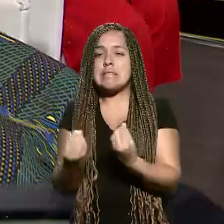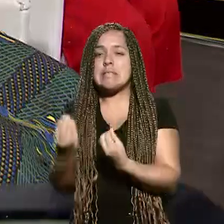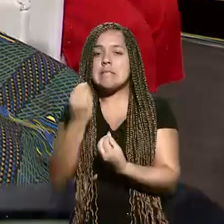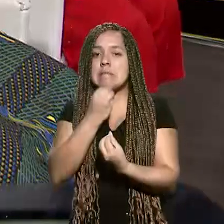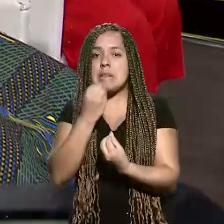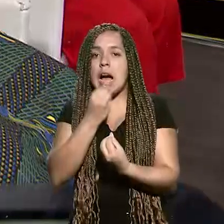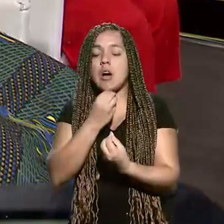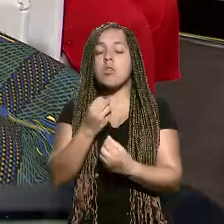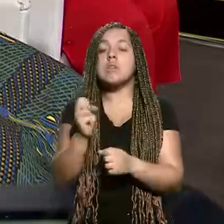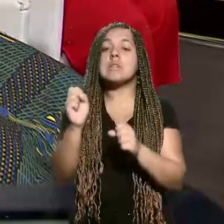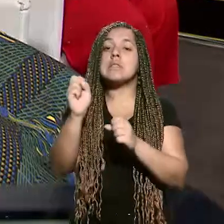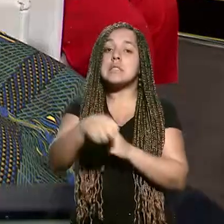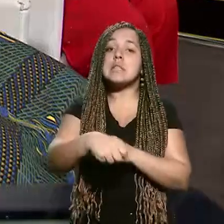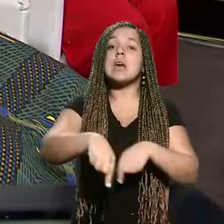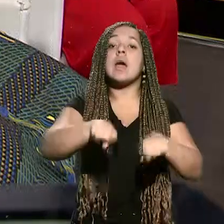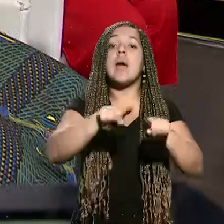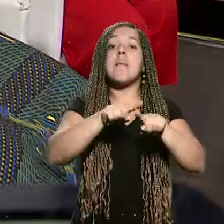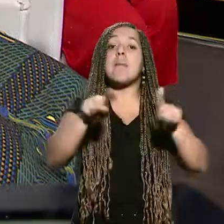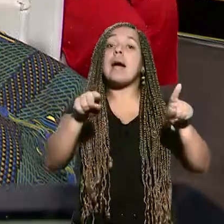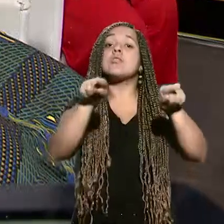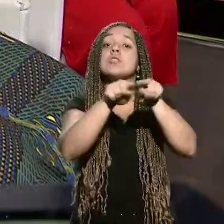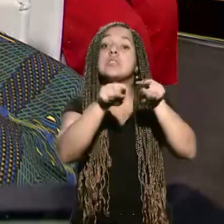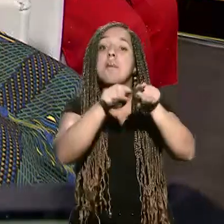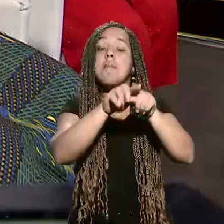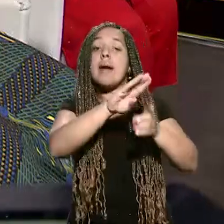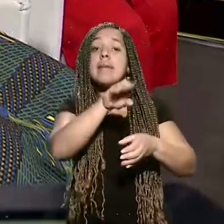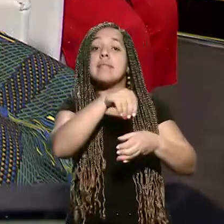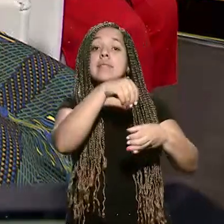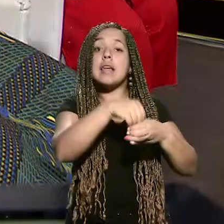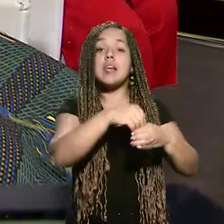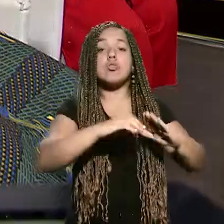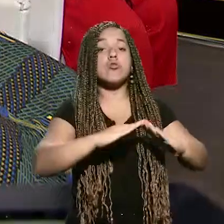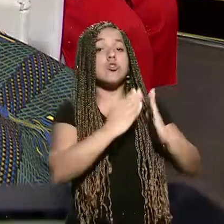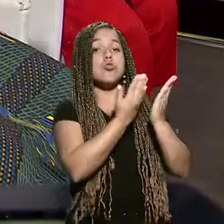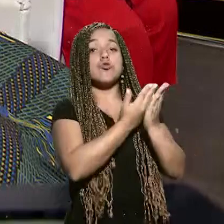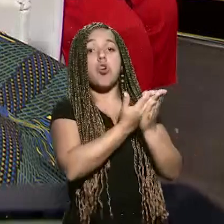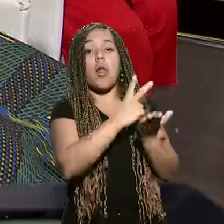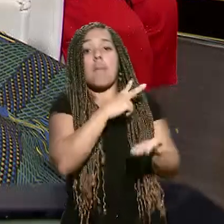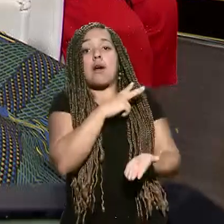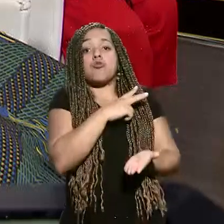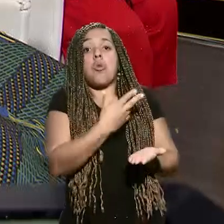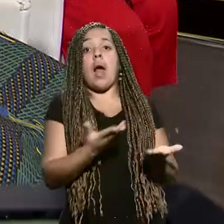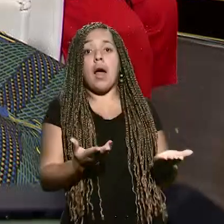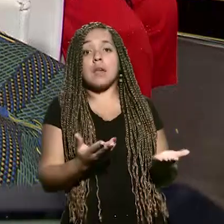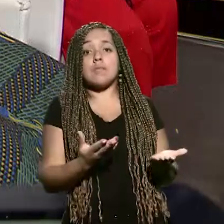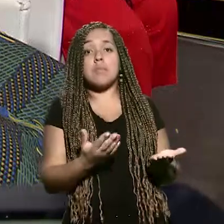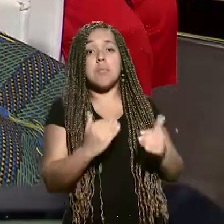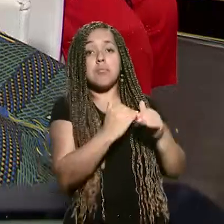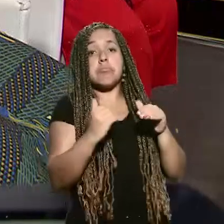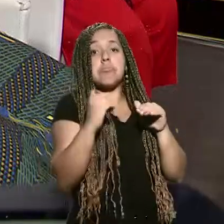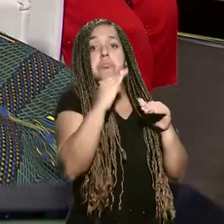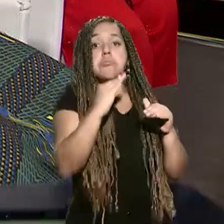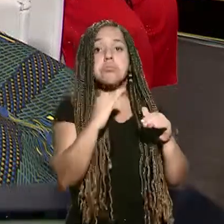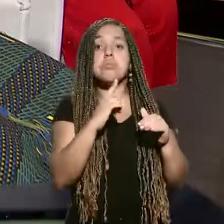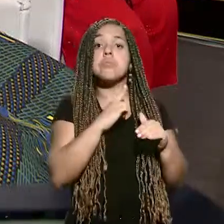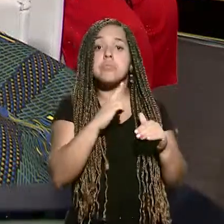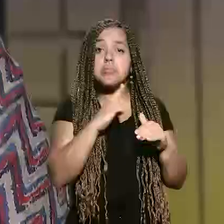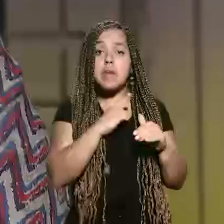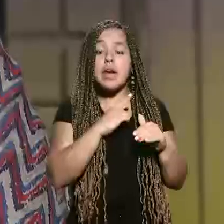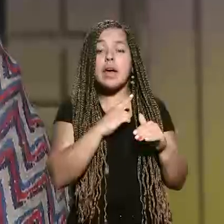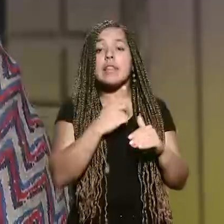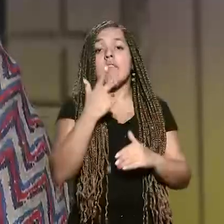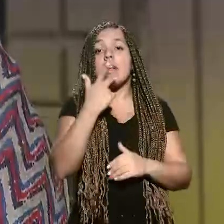de vulnerabilidade, mas ele está presente, inclusive, em escolas de camadas médias